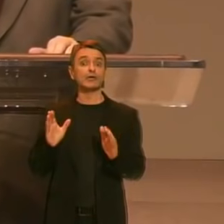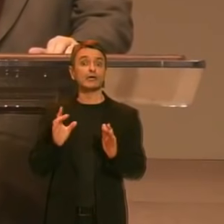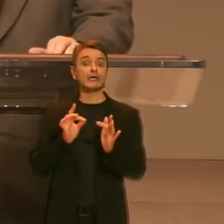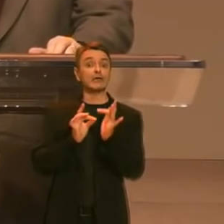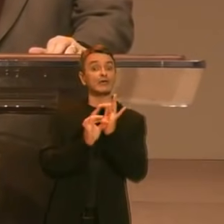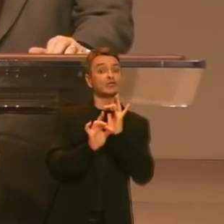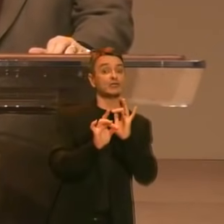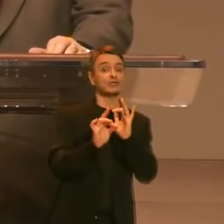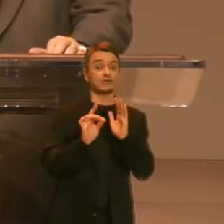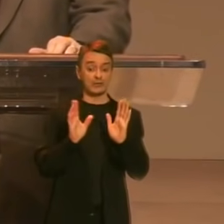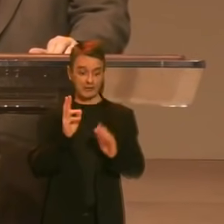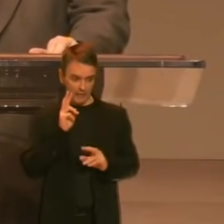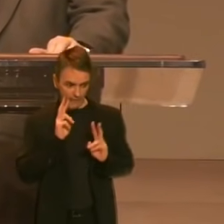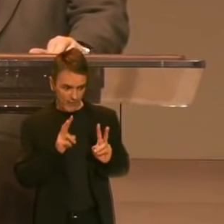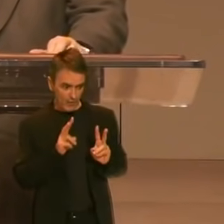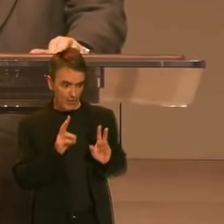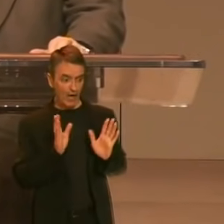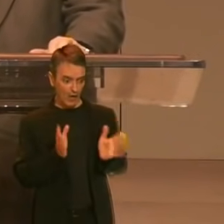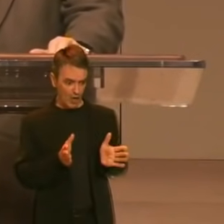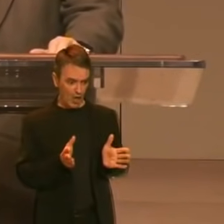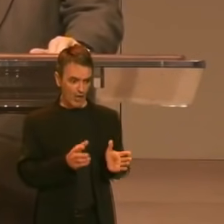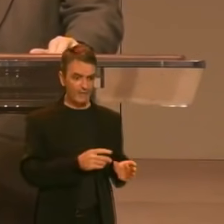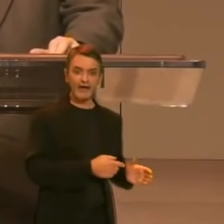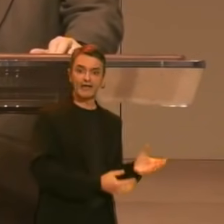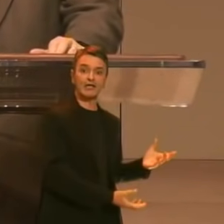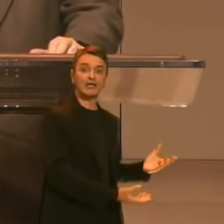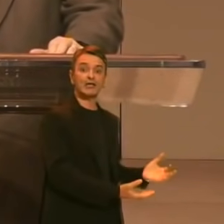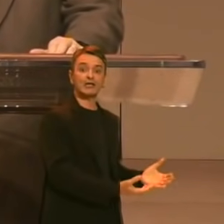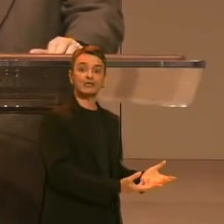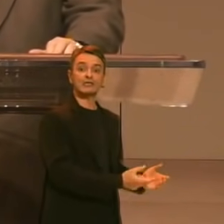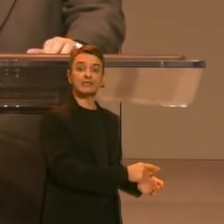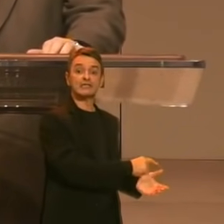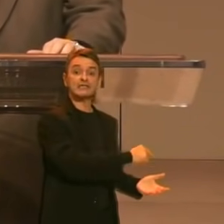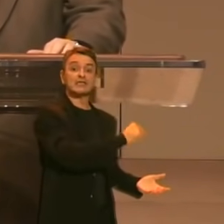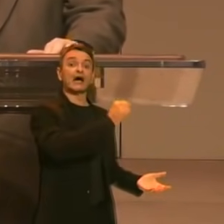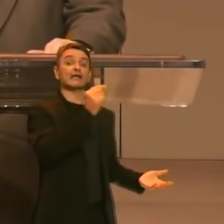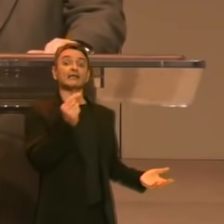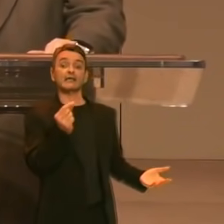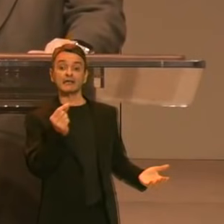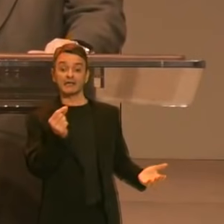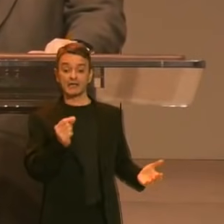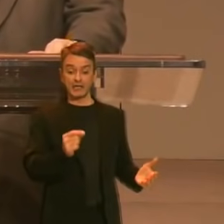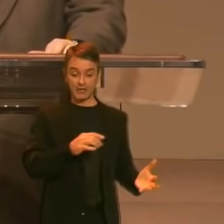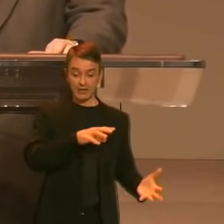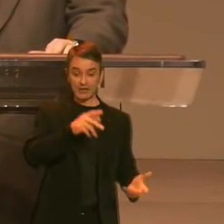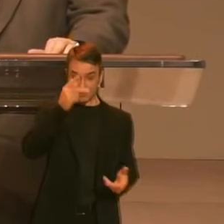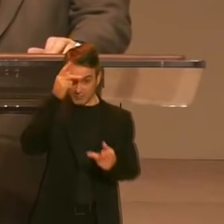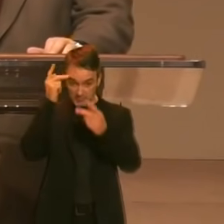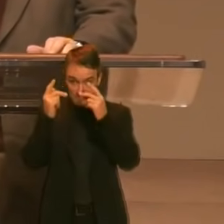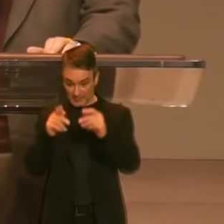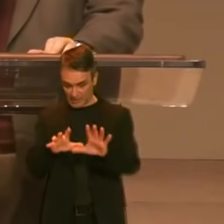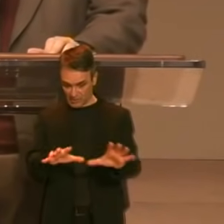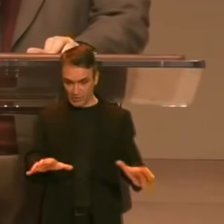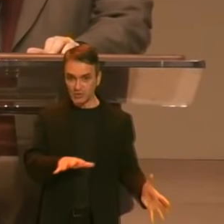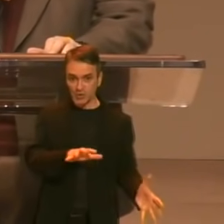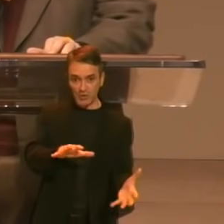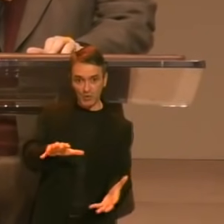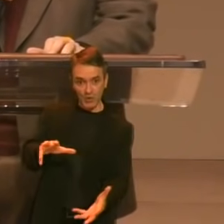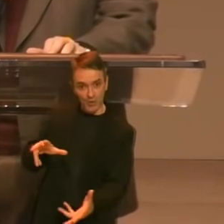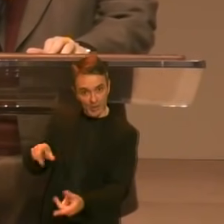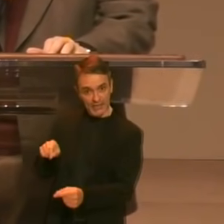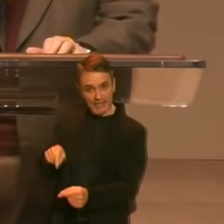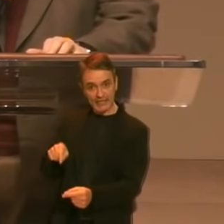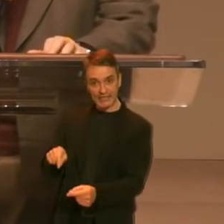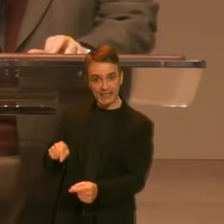do abismo e caminha para a perdição. Os habitantes da terra, cujos nomes não foram escritos no livro da